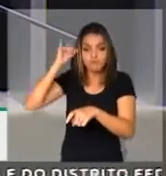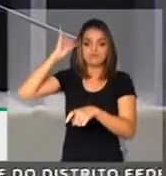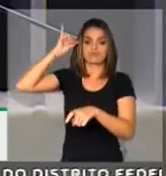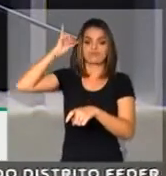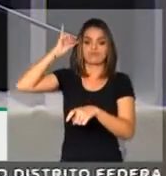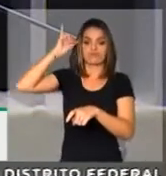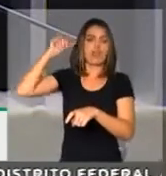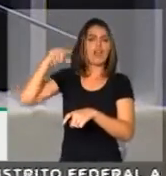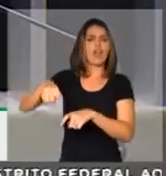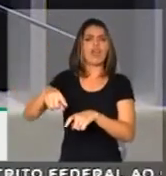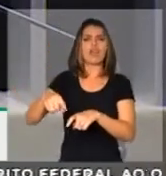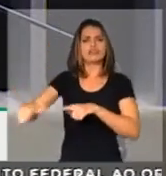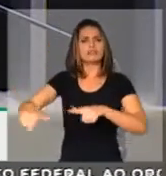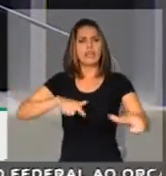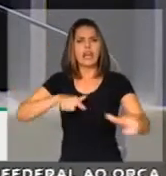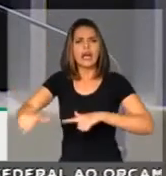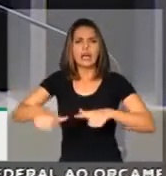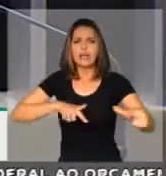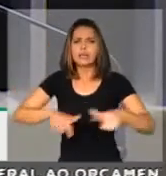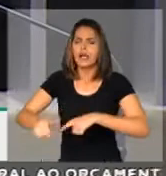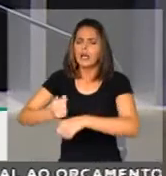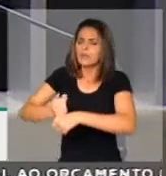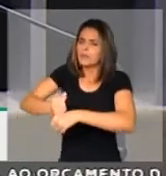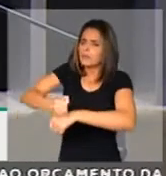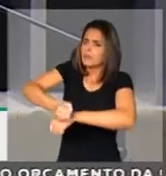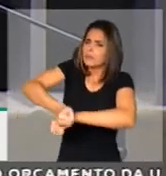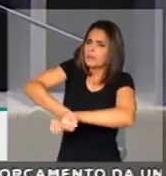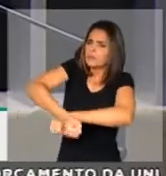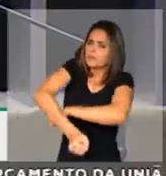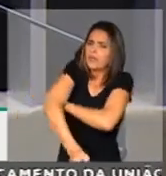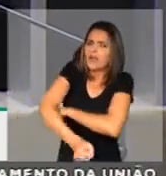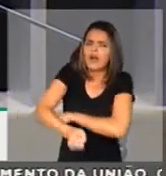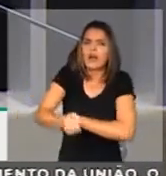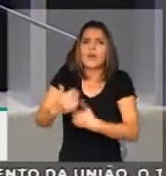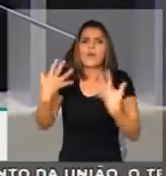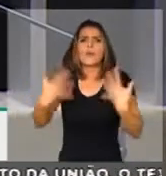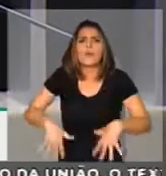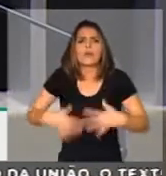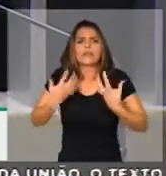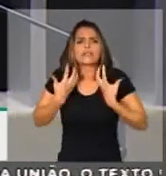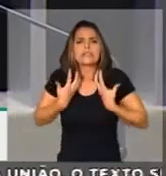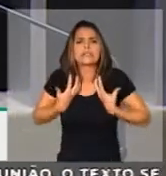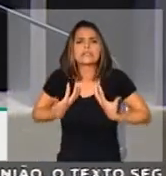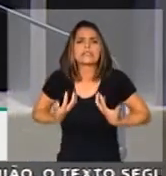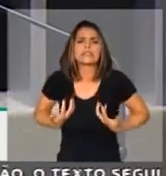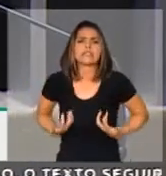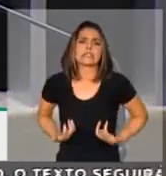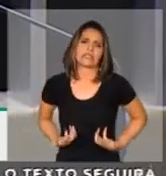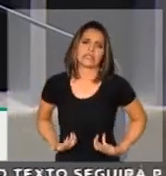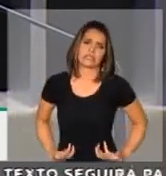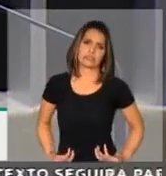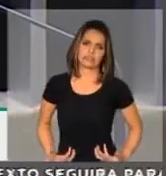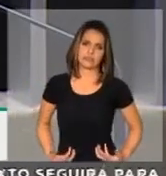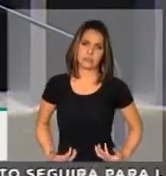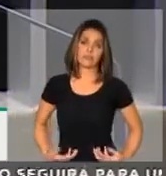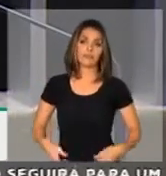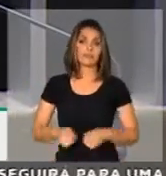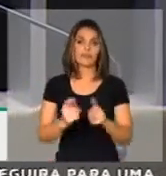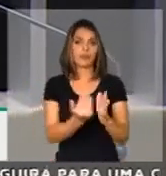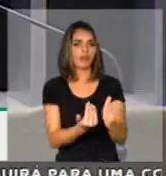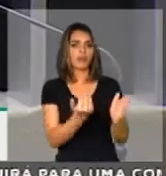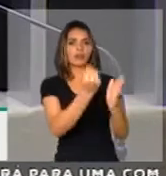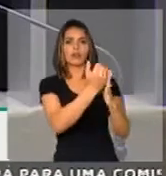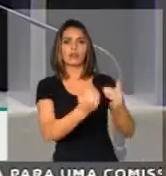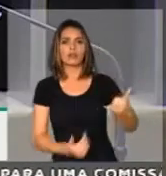desgastantes. E é importante registrar um outro ponto que não concordamos, em elevar tão somente a